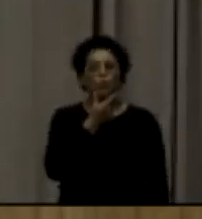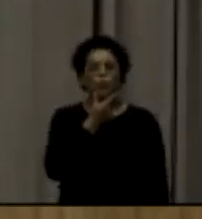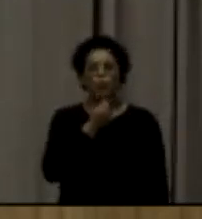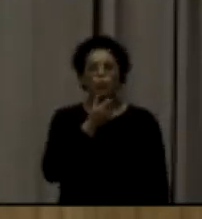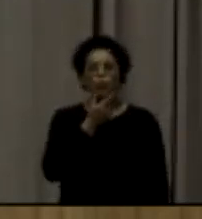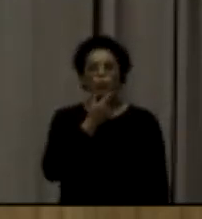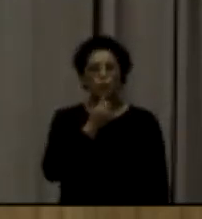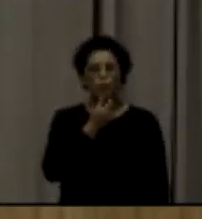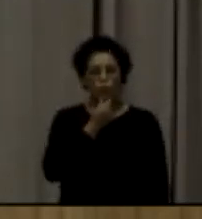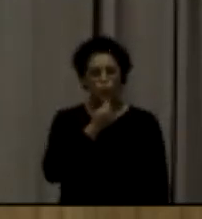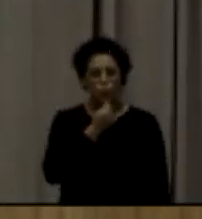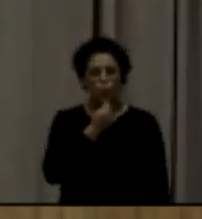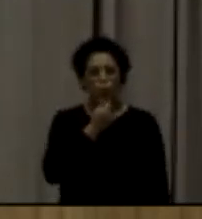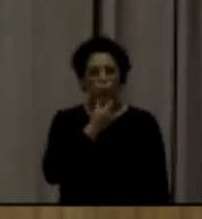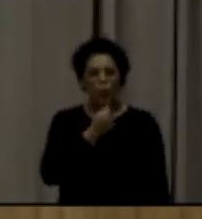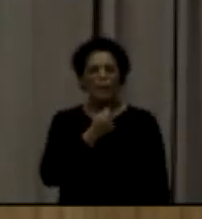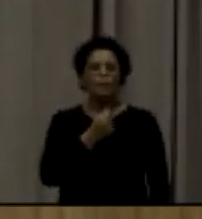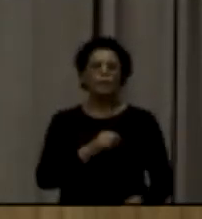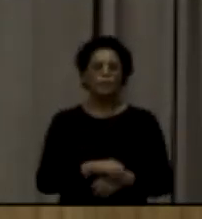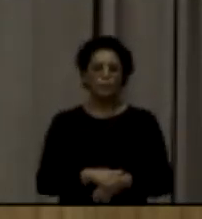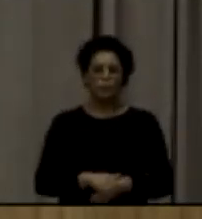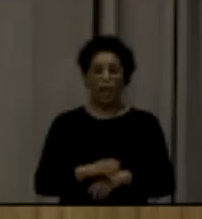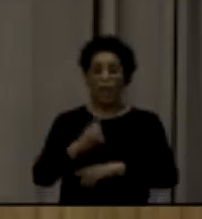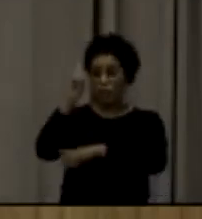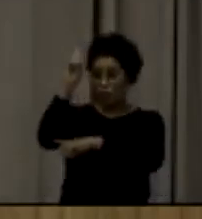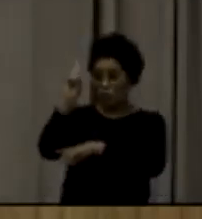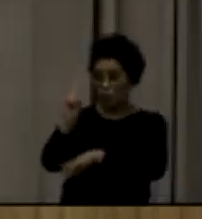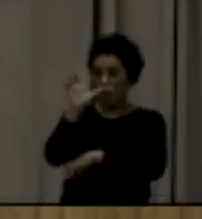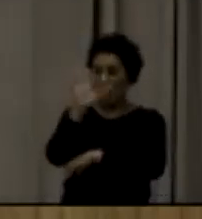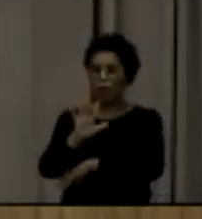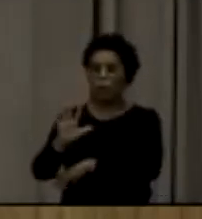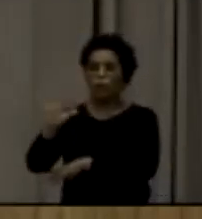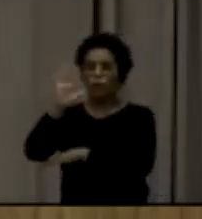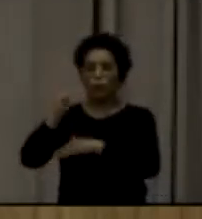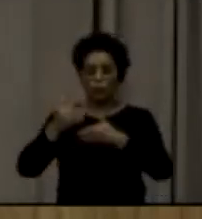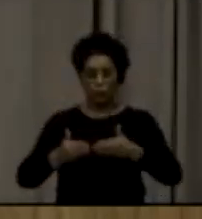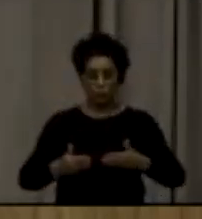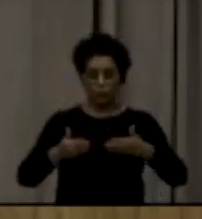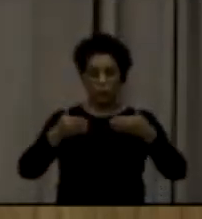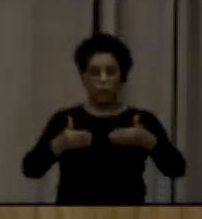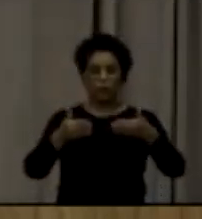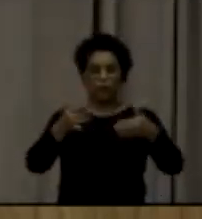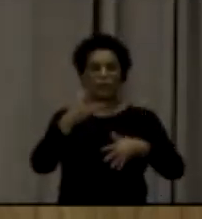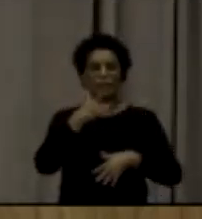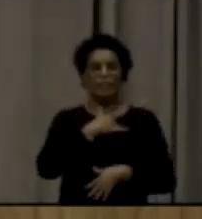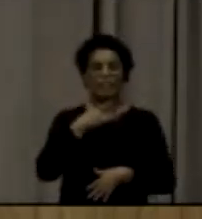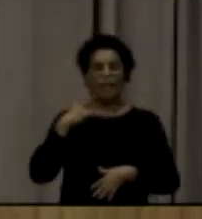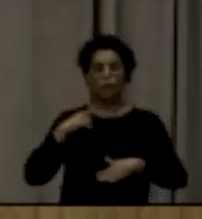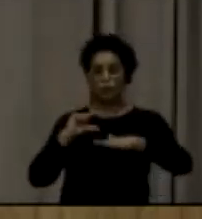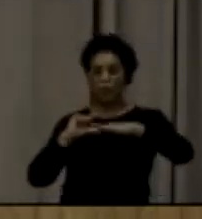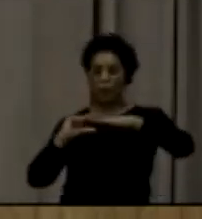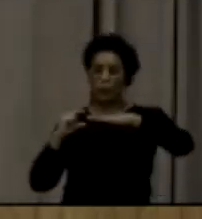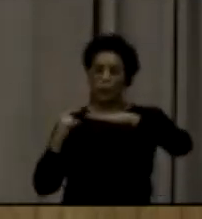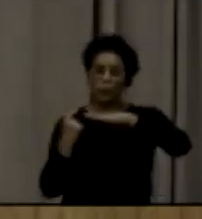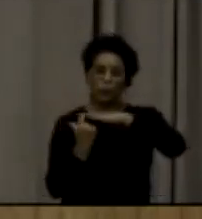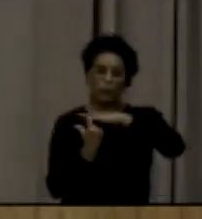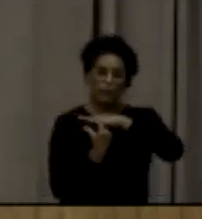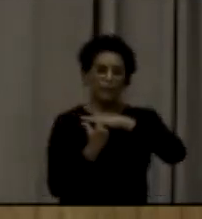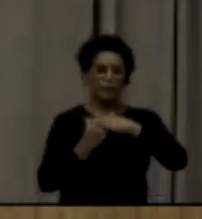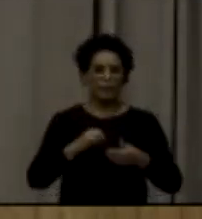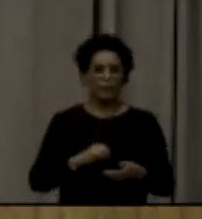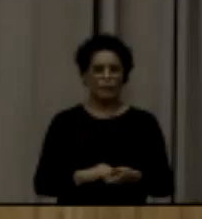Doutor Vishwa Mahadeo, diretor-geral do Ministério da Saúde da Guiana.